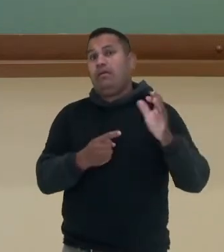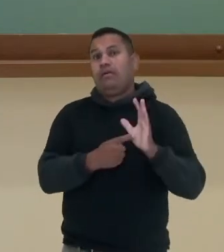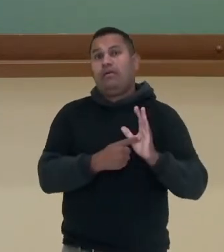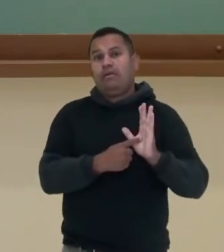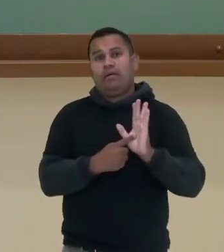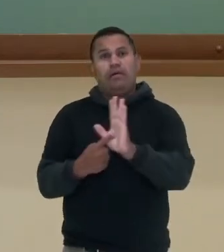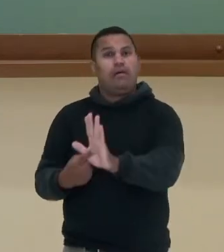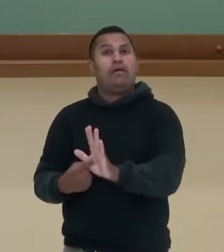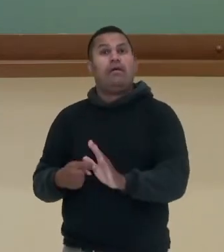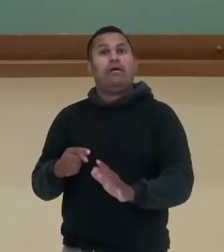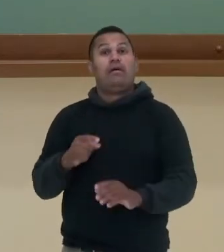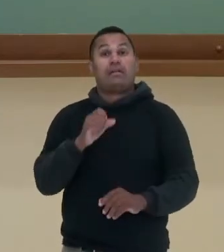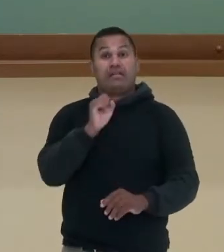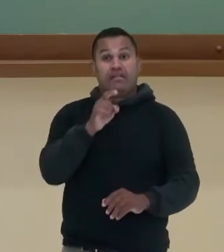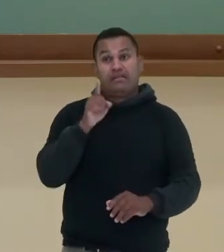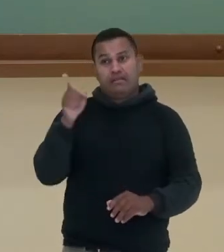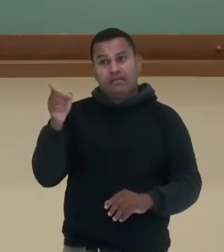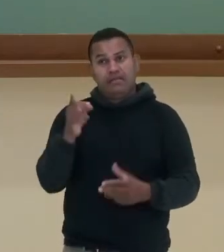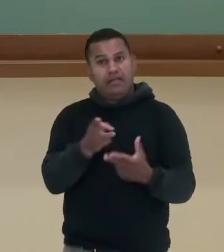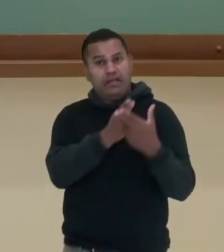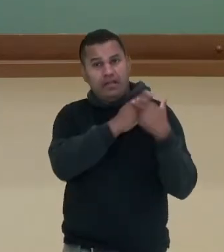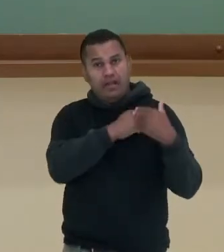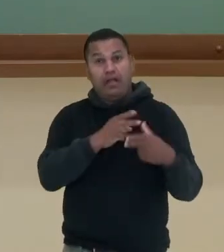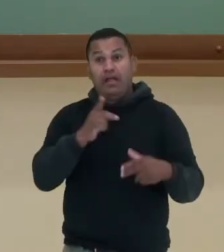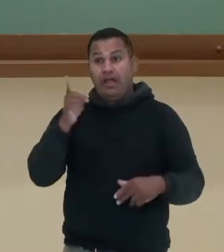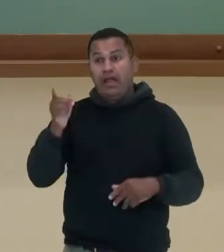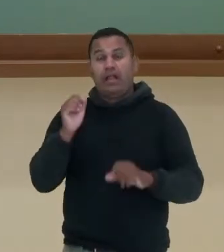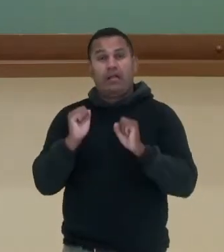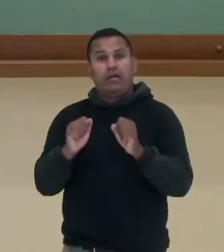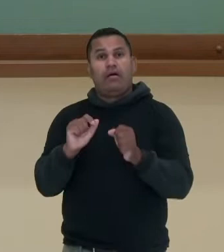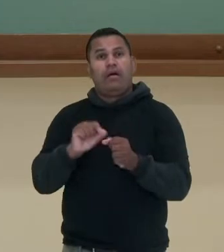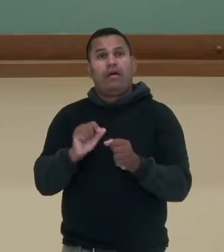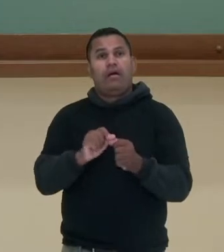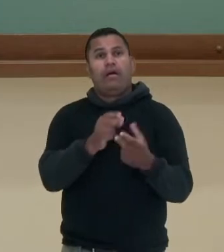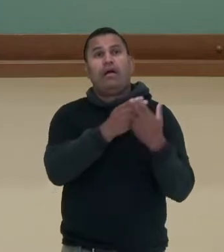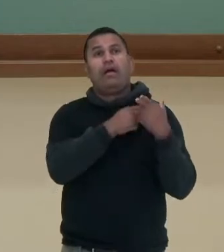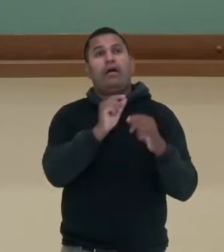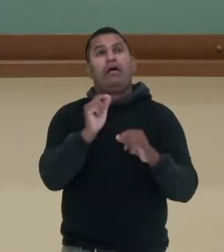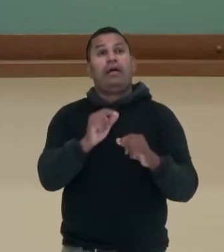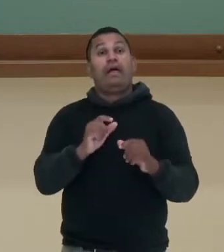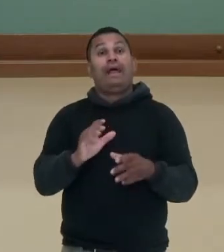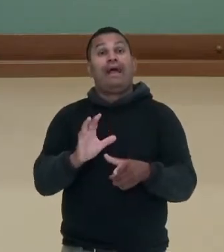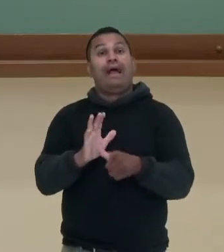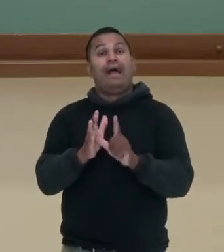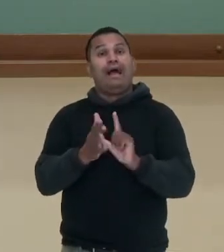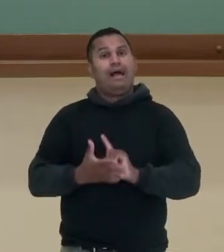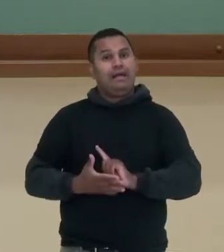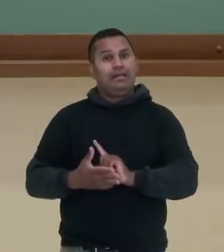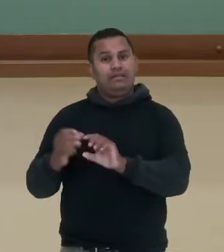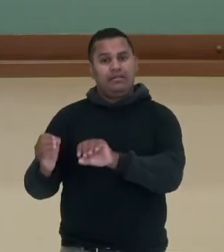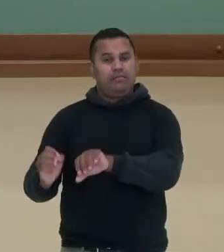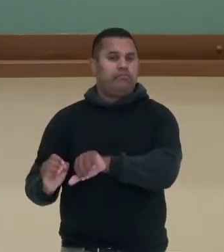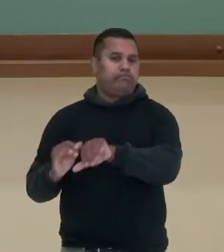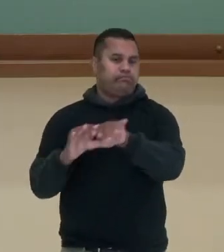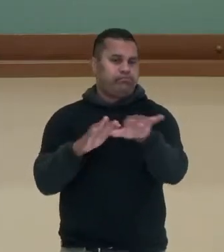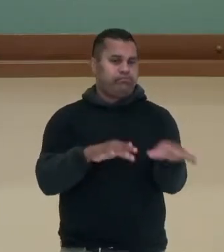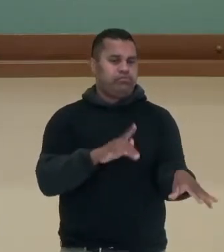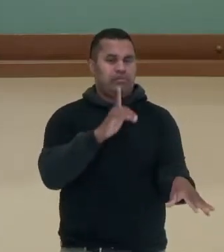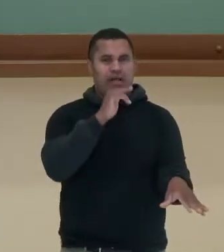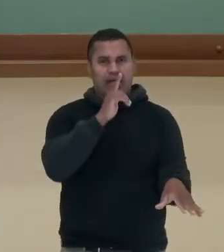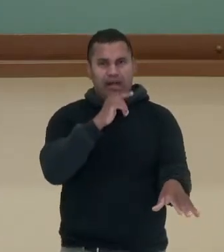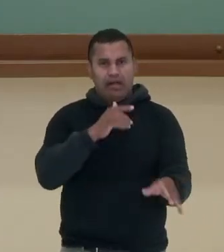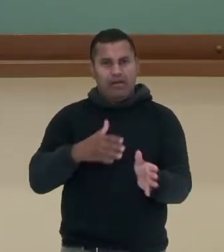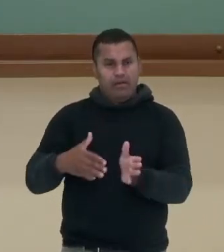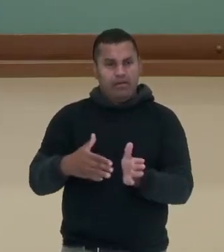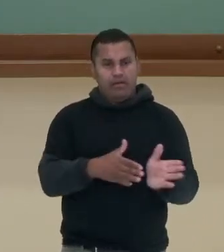ela pode fazer? Tratar a água antes de lançar no rio. Então, ecologia vai estudar o fundamento dessas